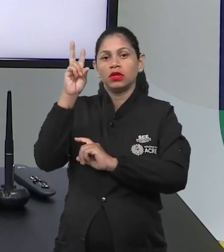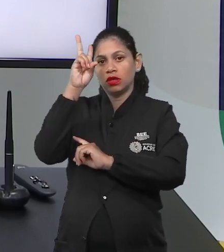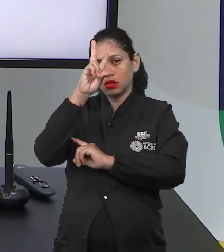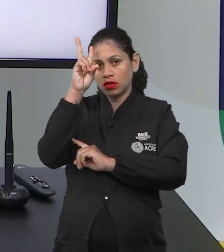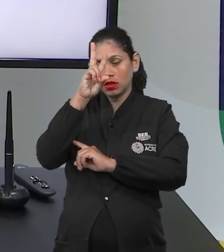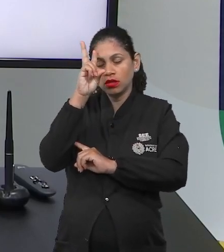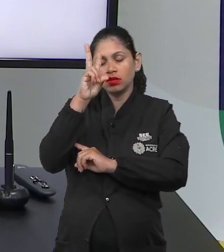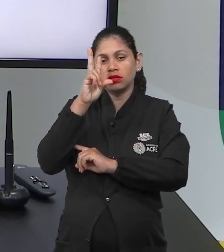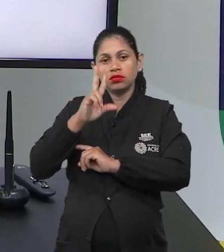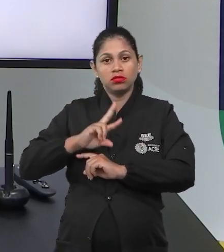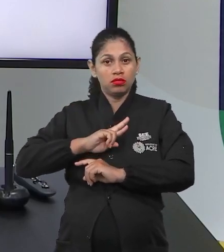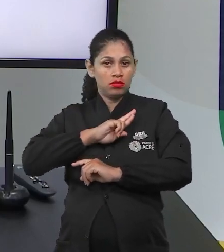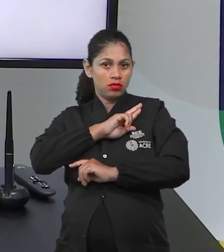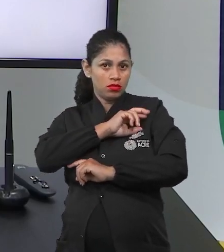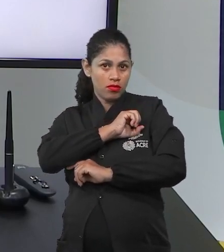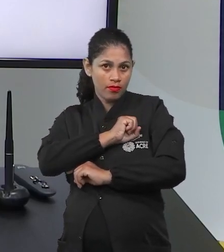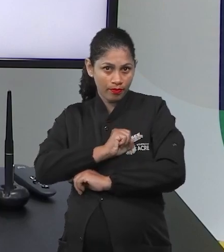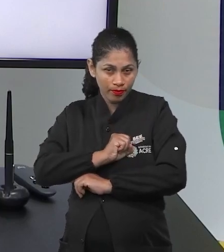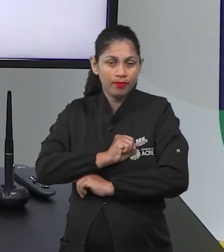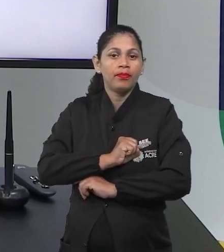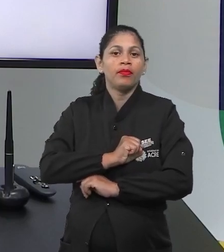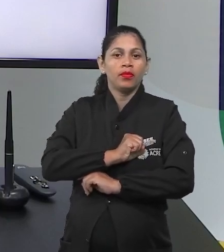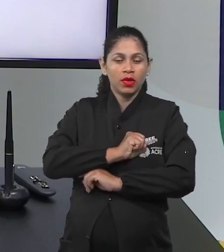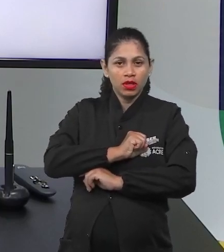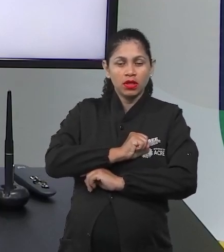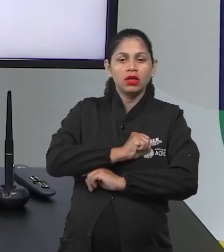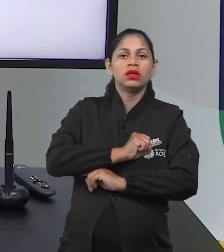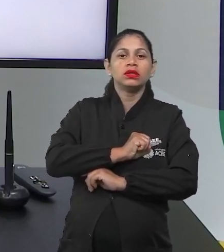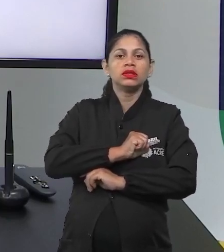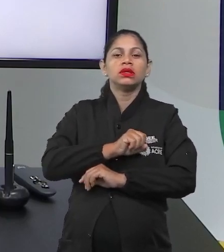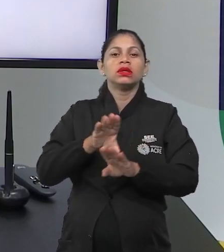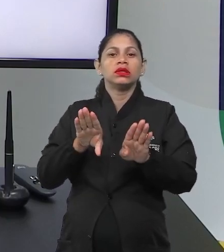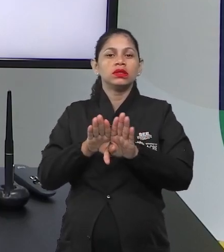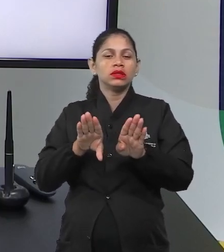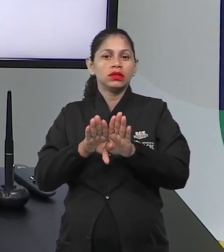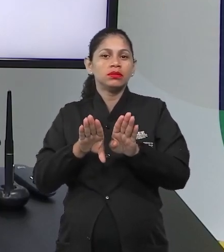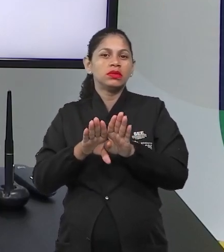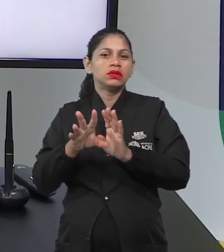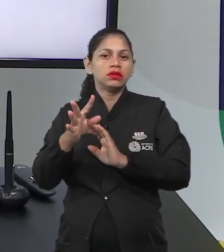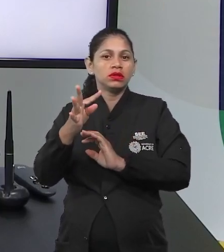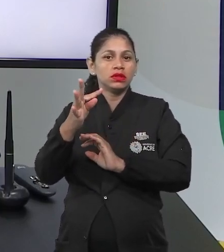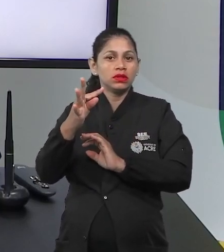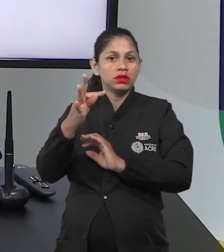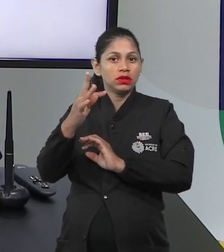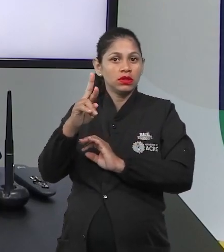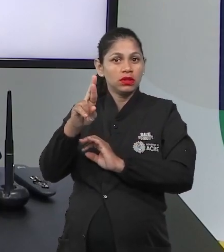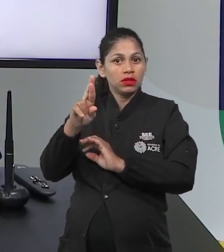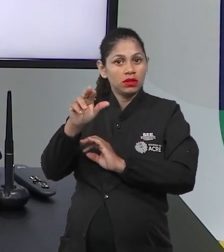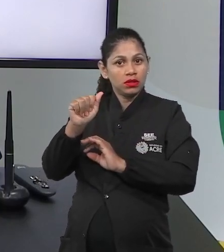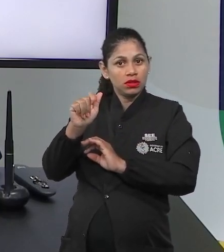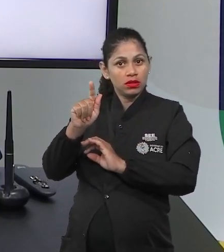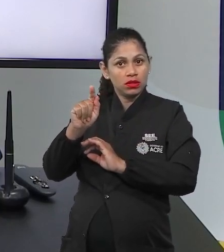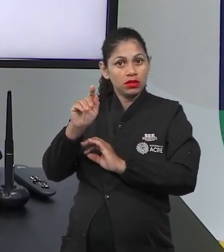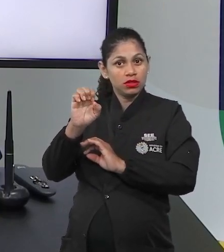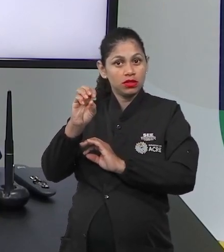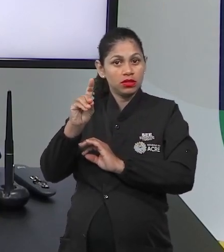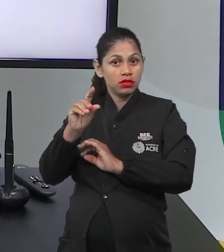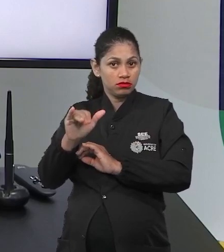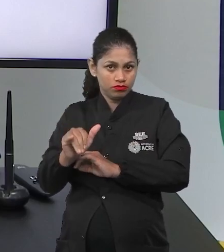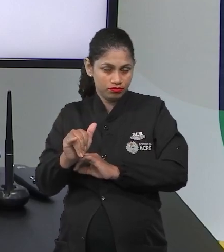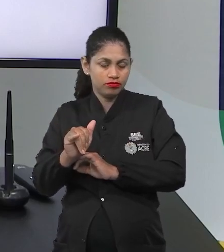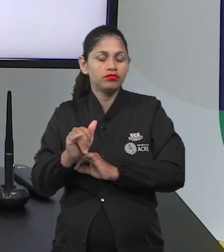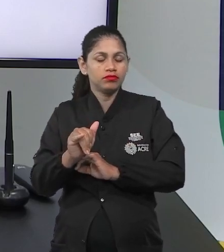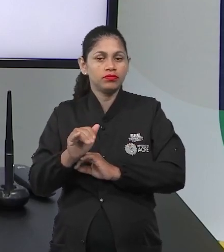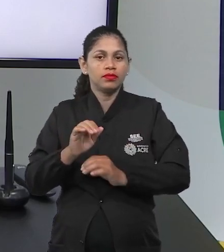um romance, no caso, é um romance e ao mesmo tempo uma tragédia. William Shakespeare foi um dos principais autores